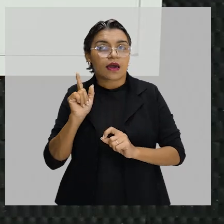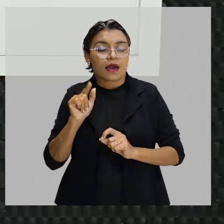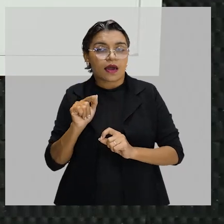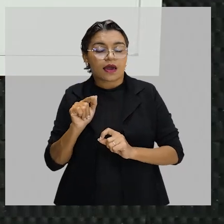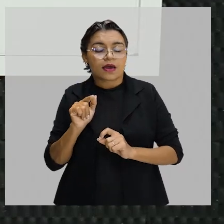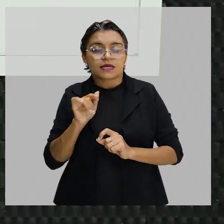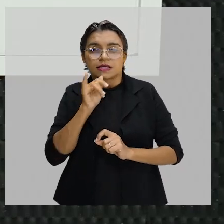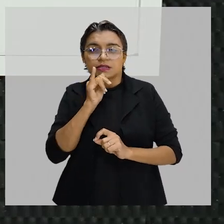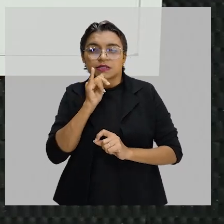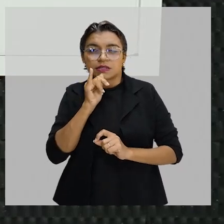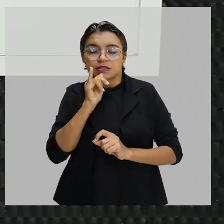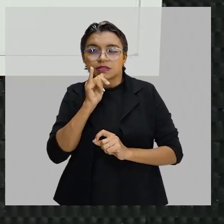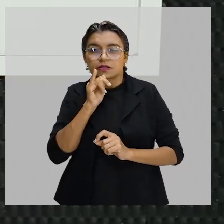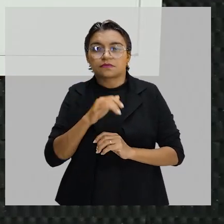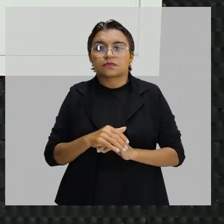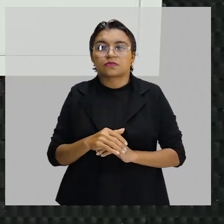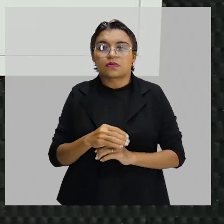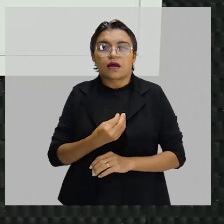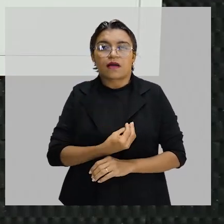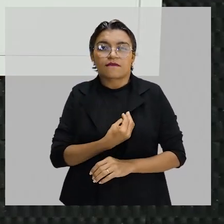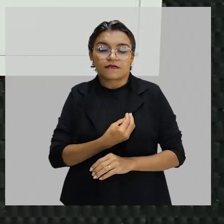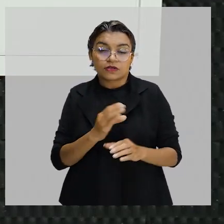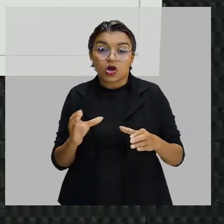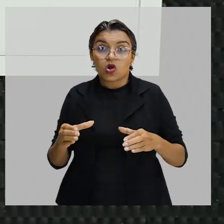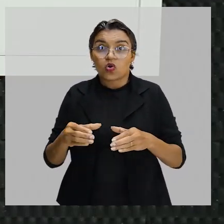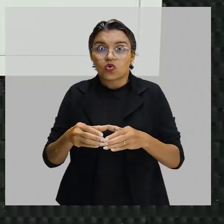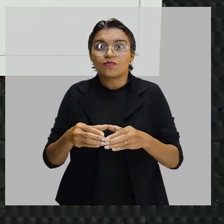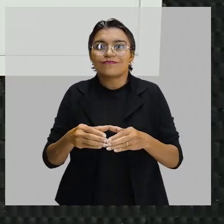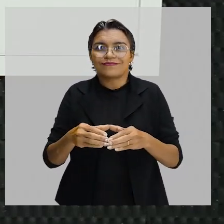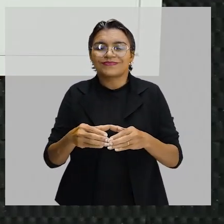coletiva. Então, a vida